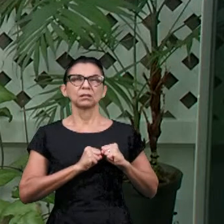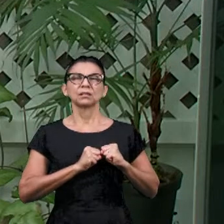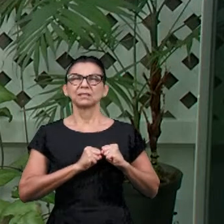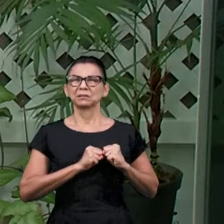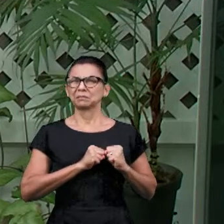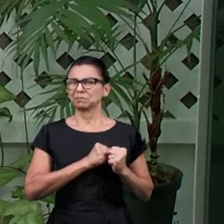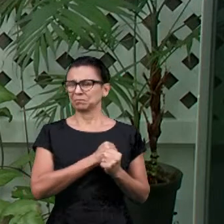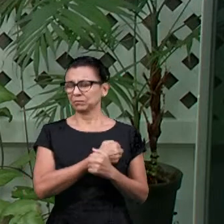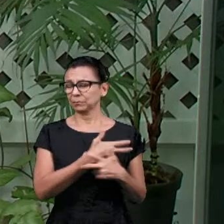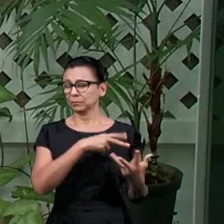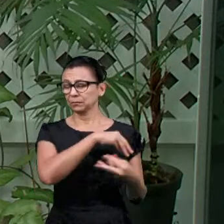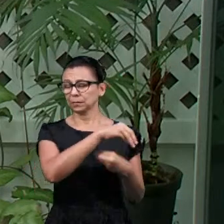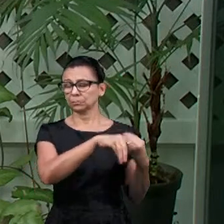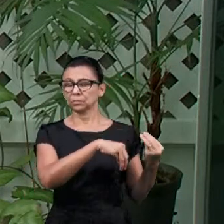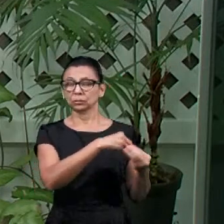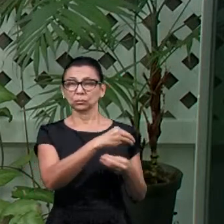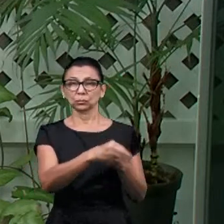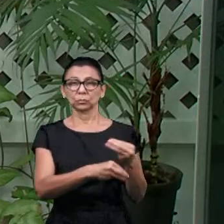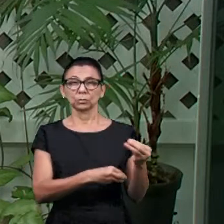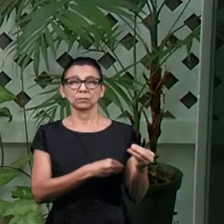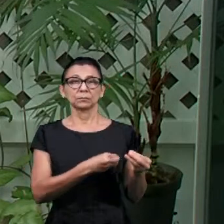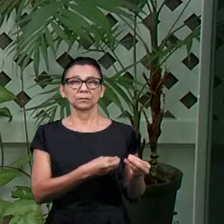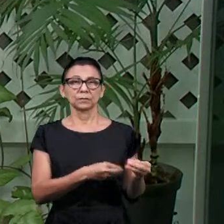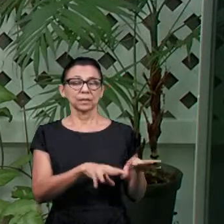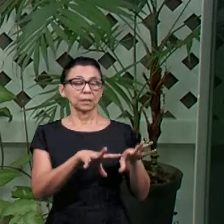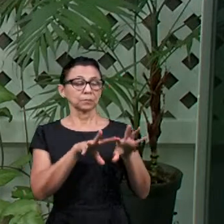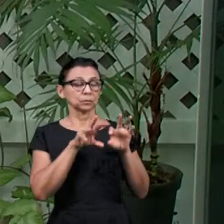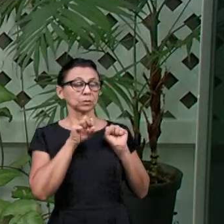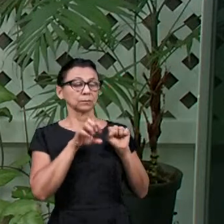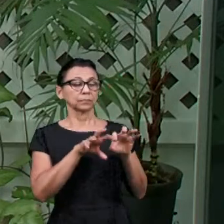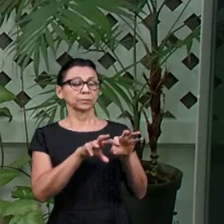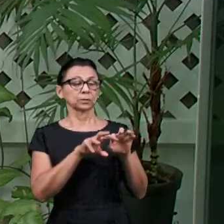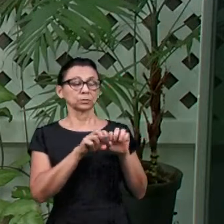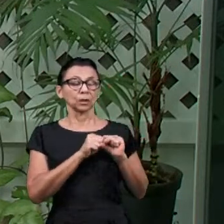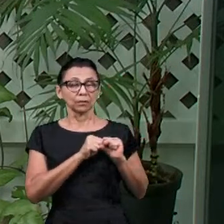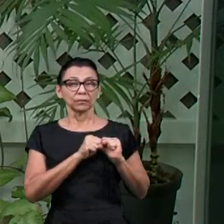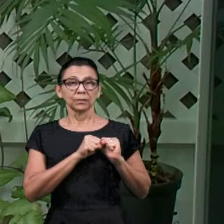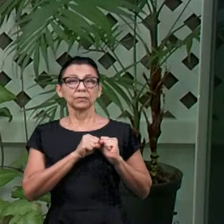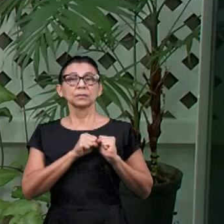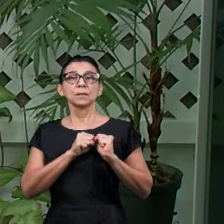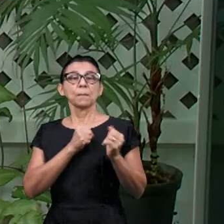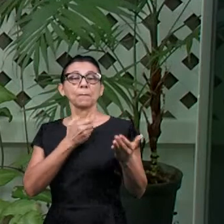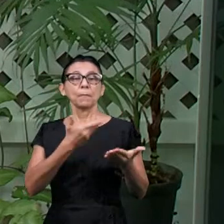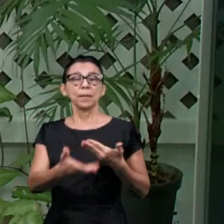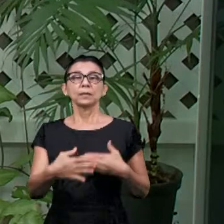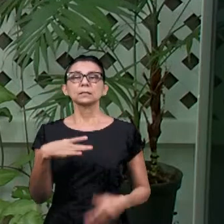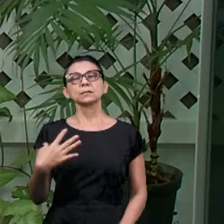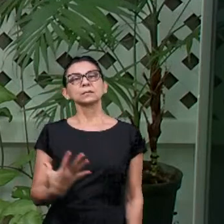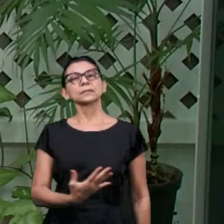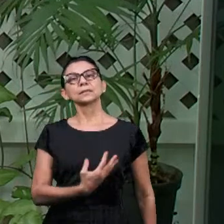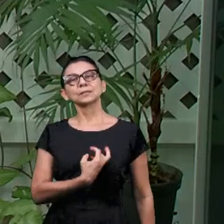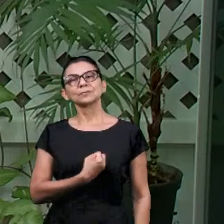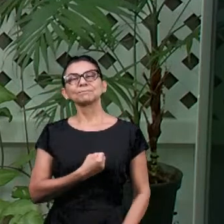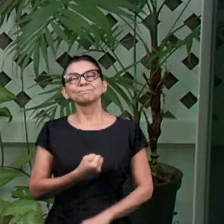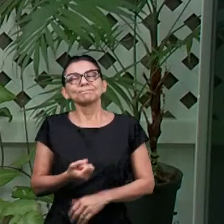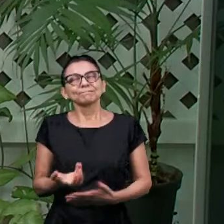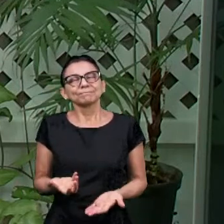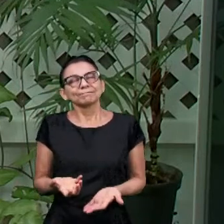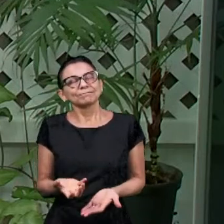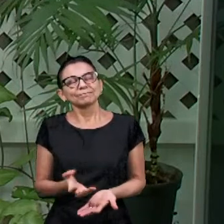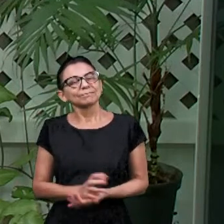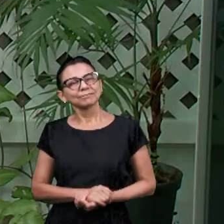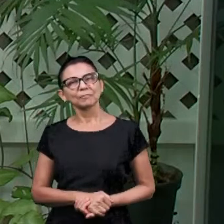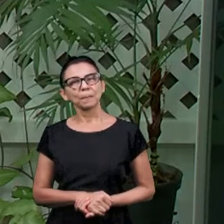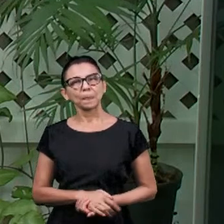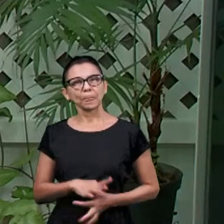vai, tudo aquilo que você está vendo. Não, as preocupações do mundo, é isso aí. Você descobriu o tesouro,